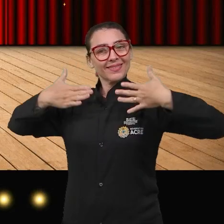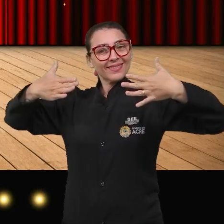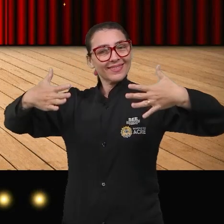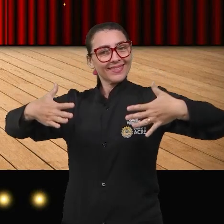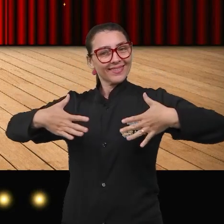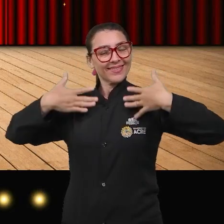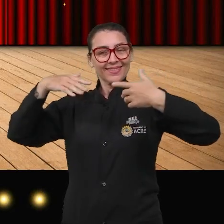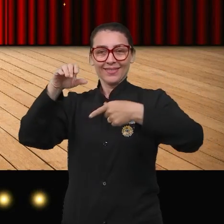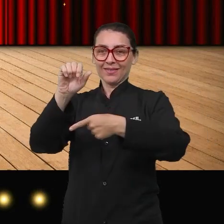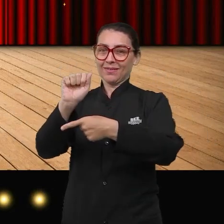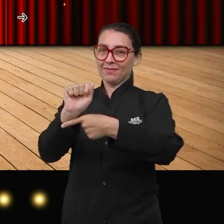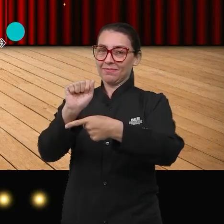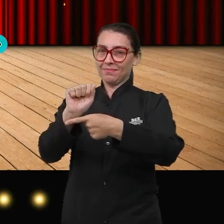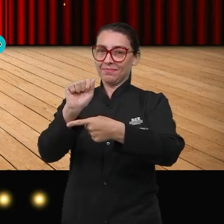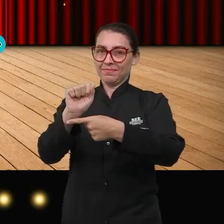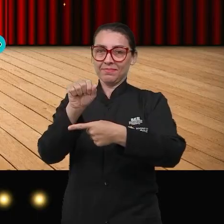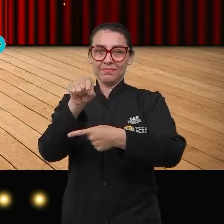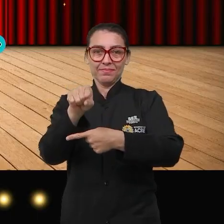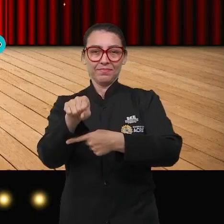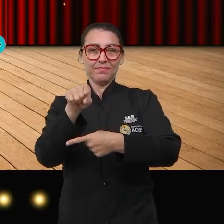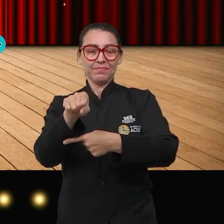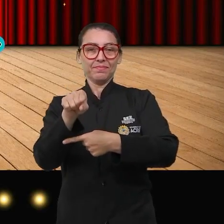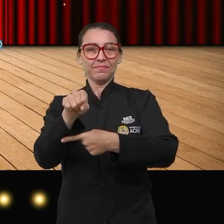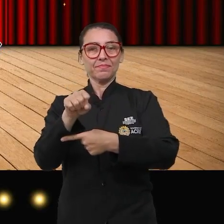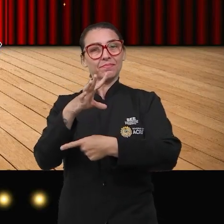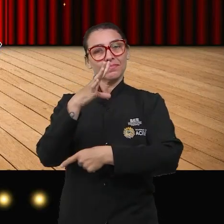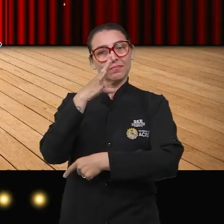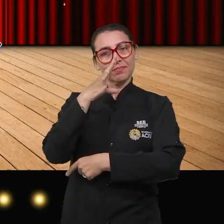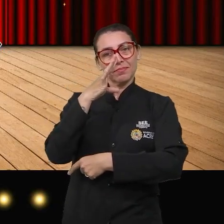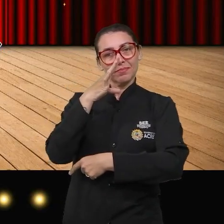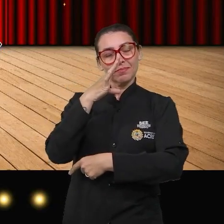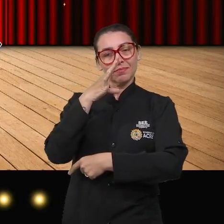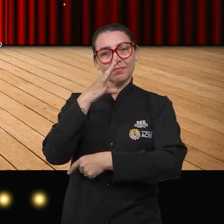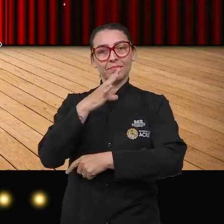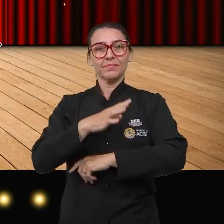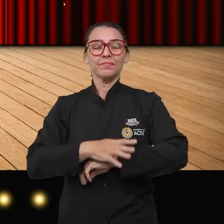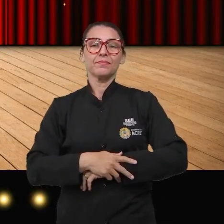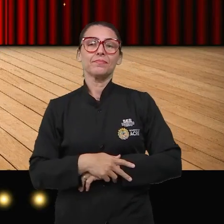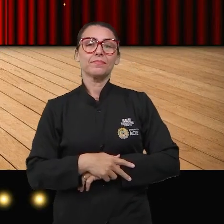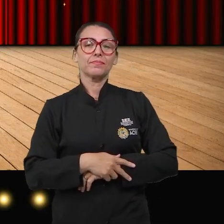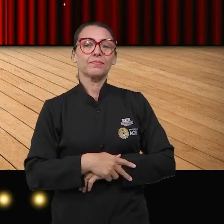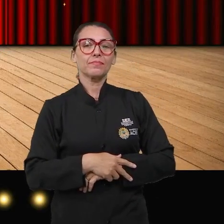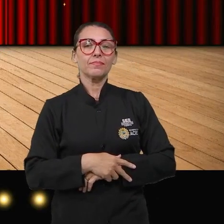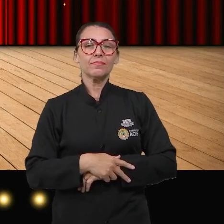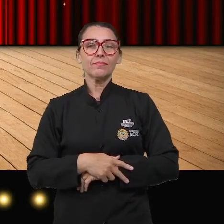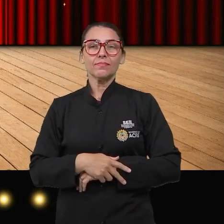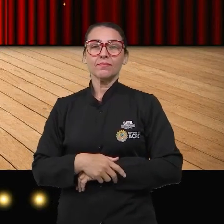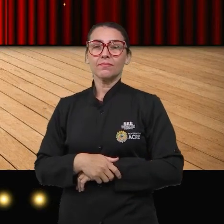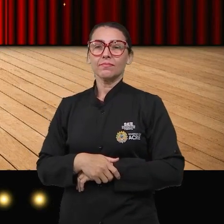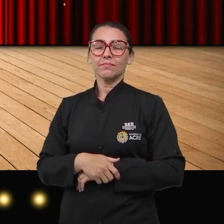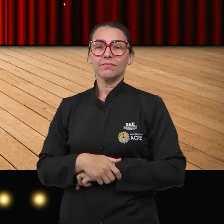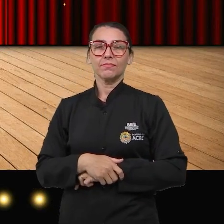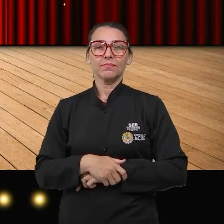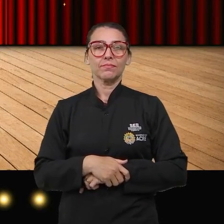É a letra A para você que está aí nos assistindo e com certeza deve